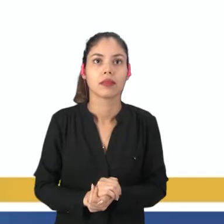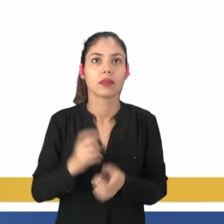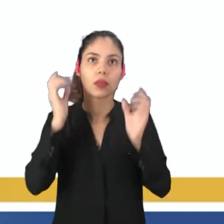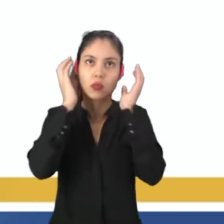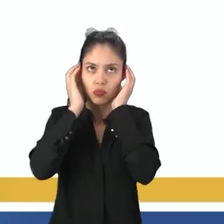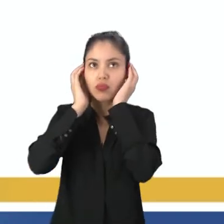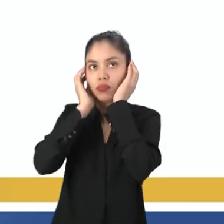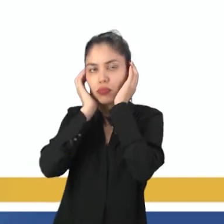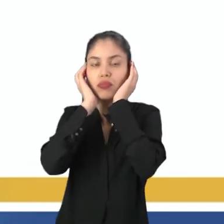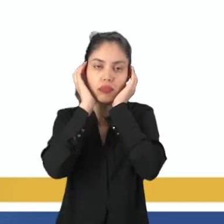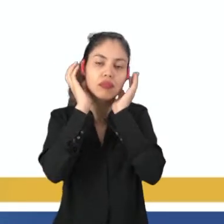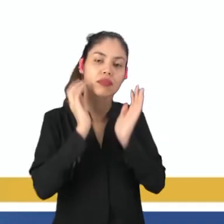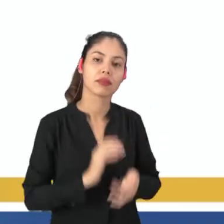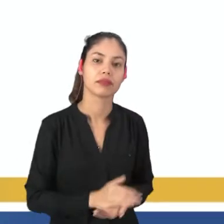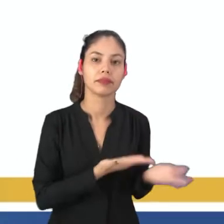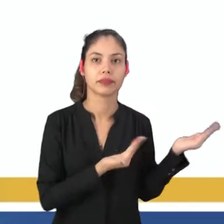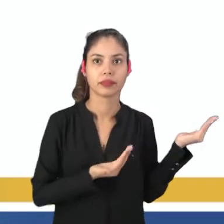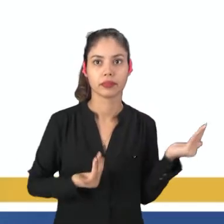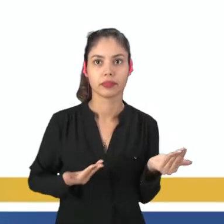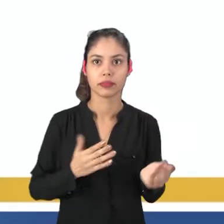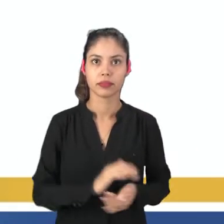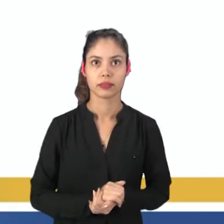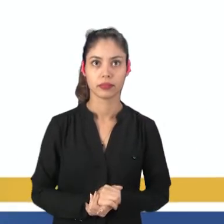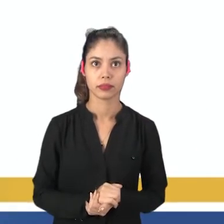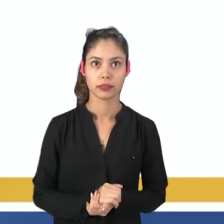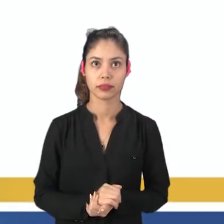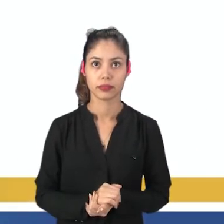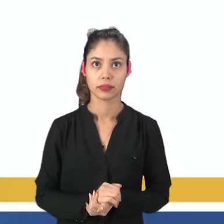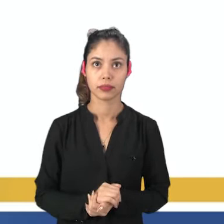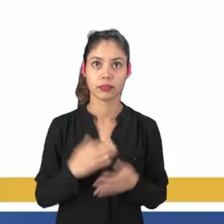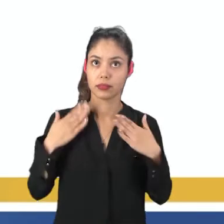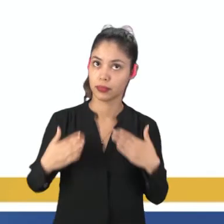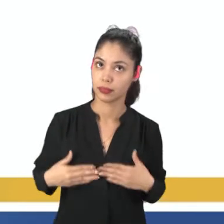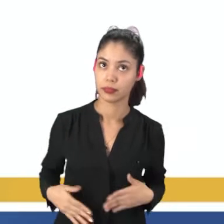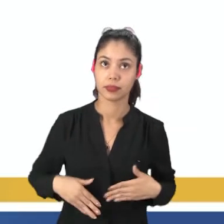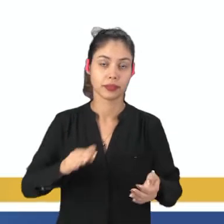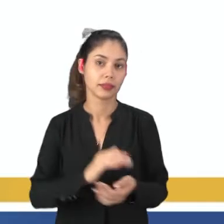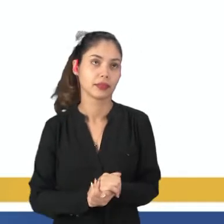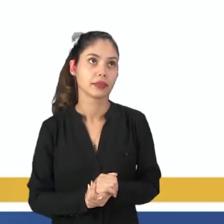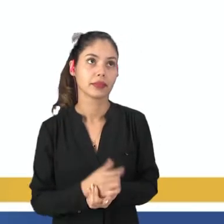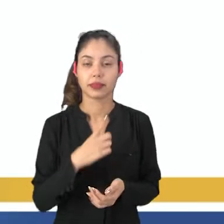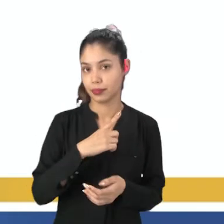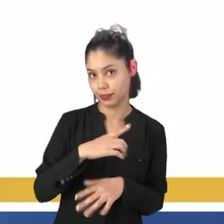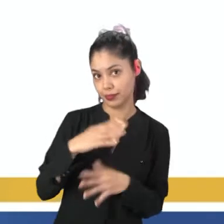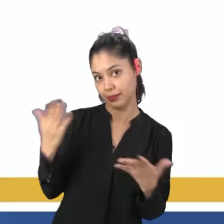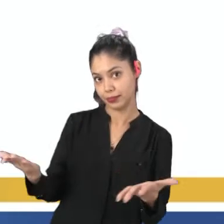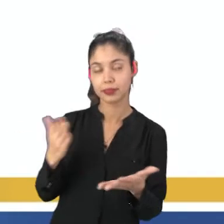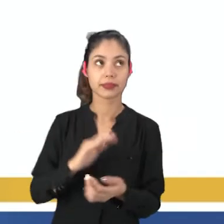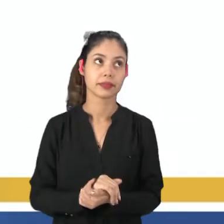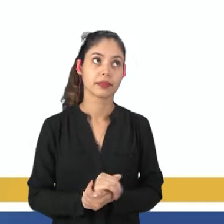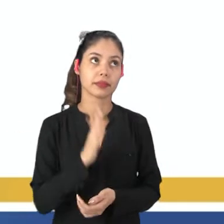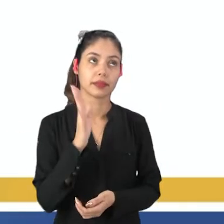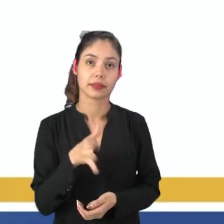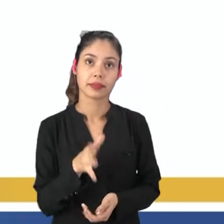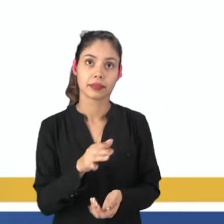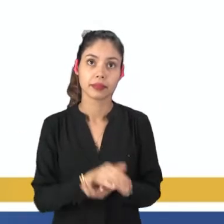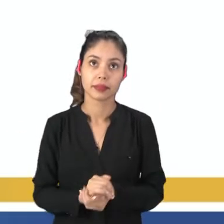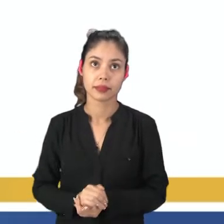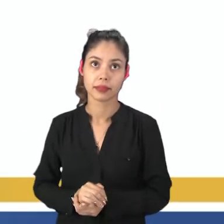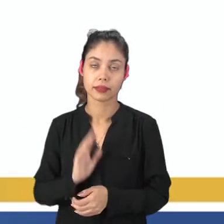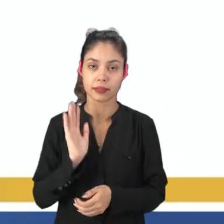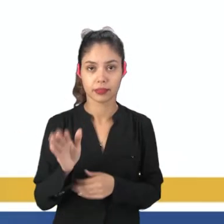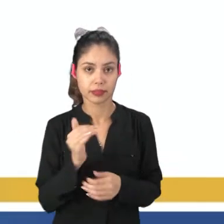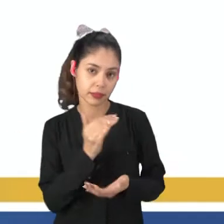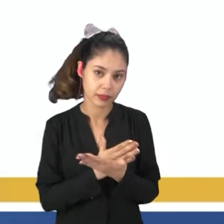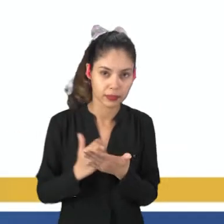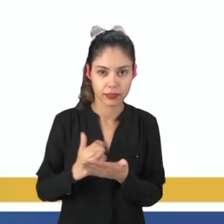ouvido, coisas que lembram a juventude. E a posição corporal dele, né, que parece que ele está ali já andando de skate, uma coisa